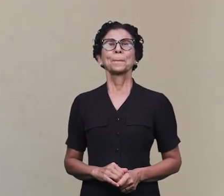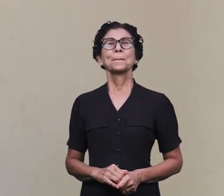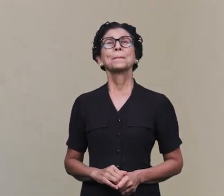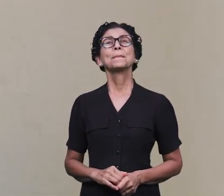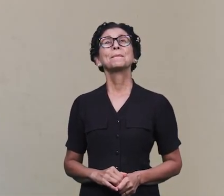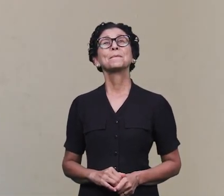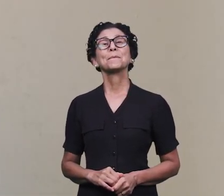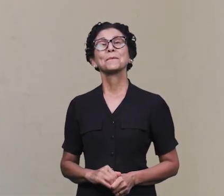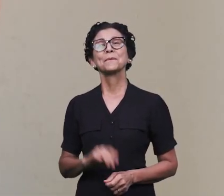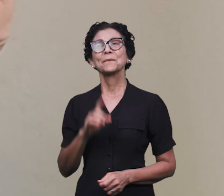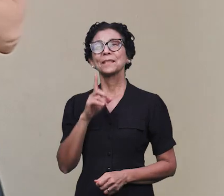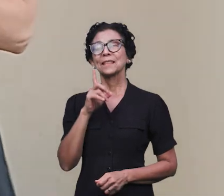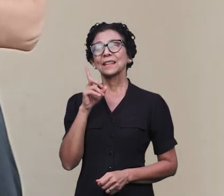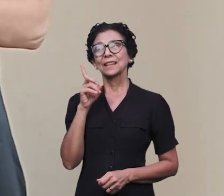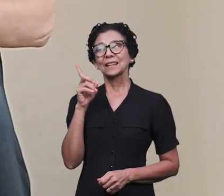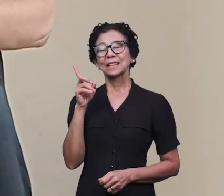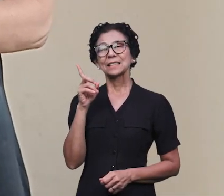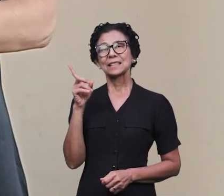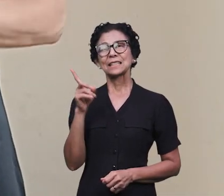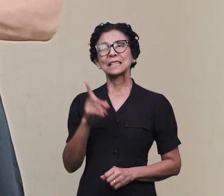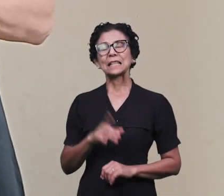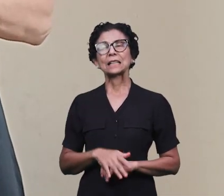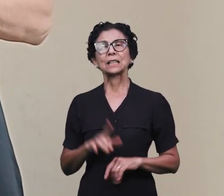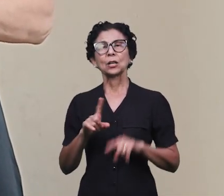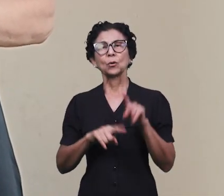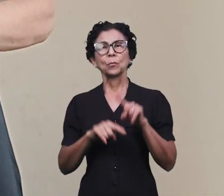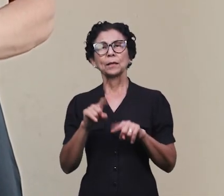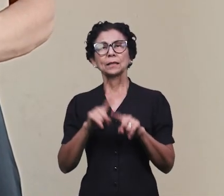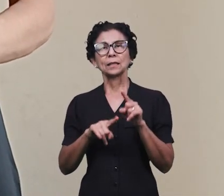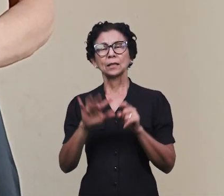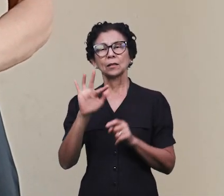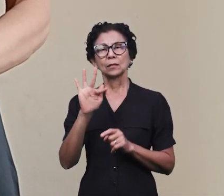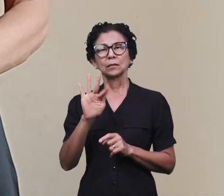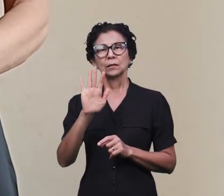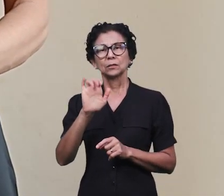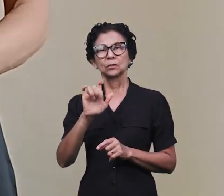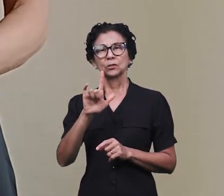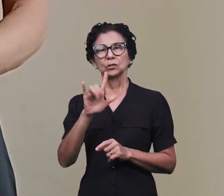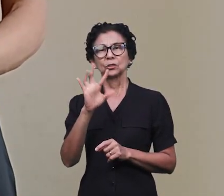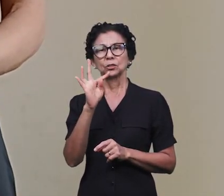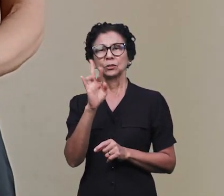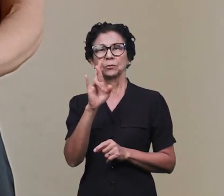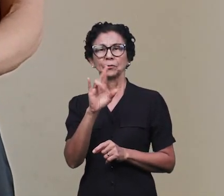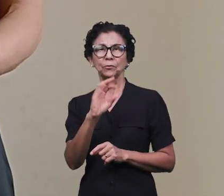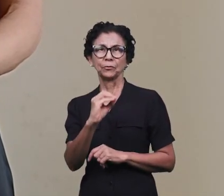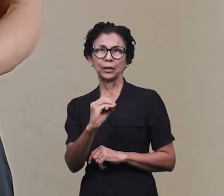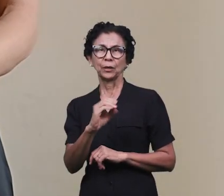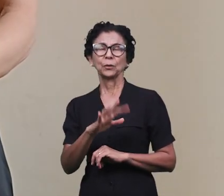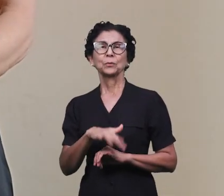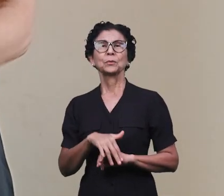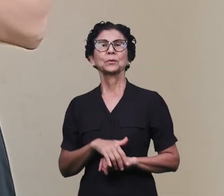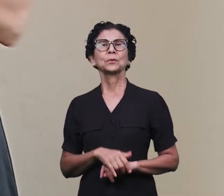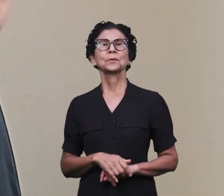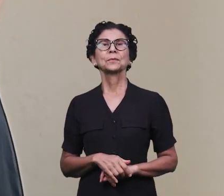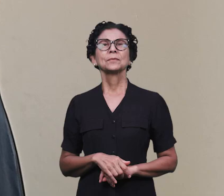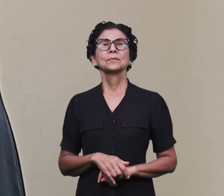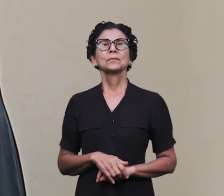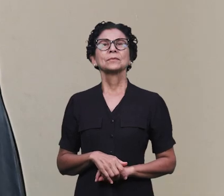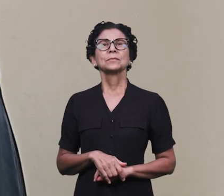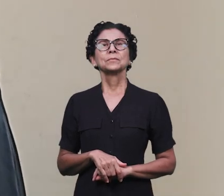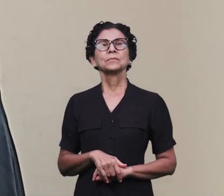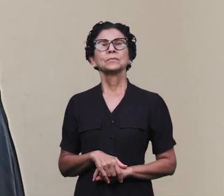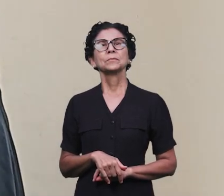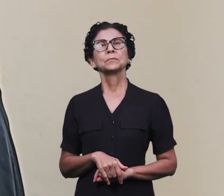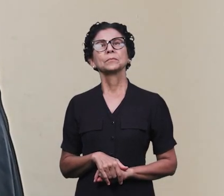que o meu é de feltro, tá? É um feltro com vários coraçõezinhos aqui pendurados. E